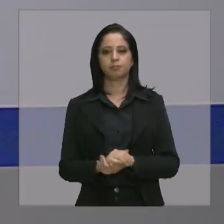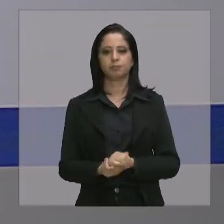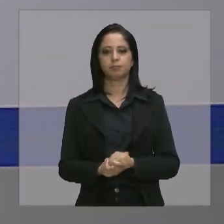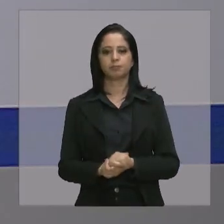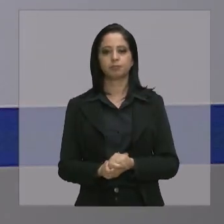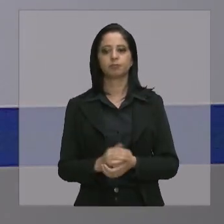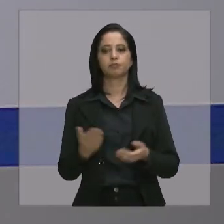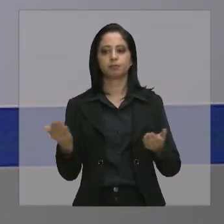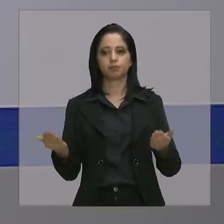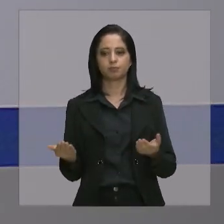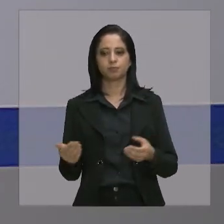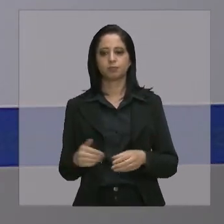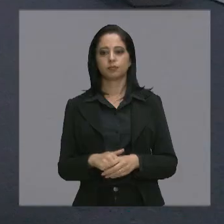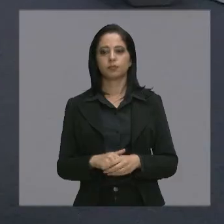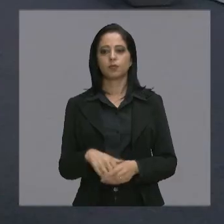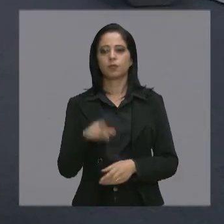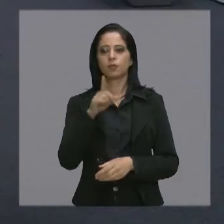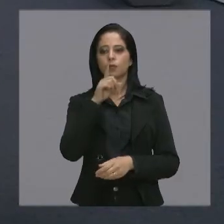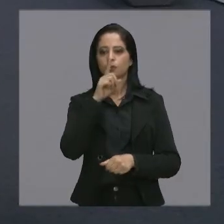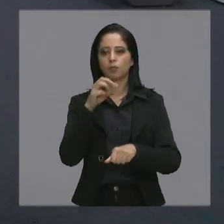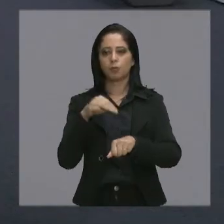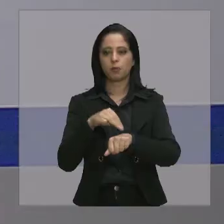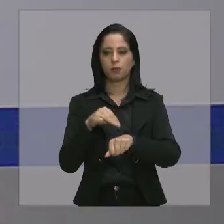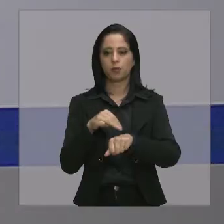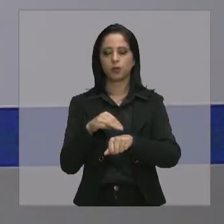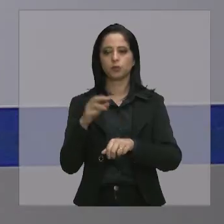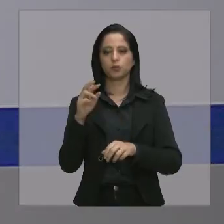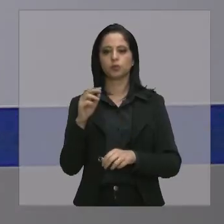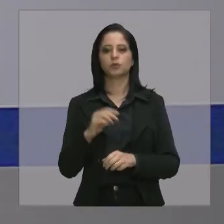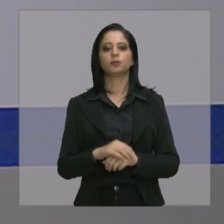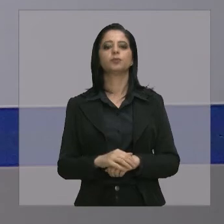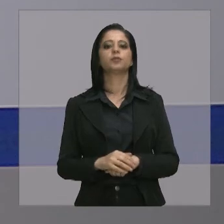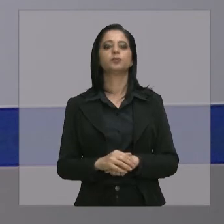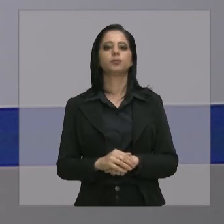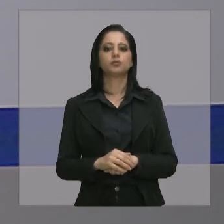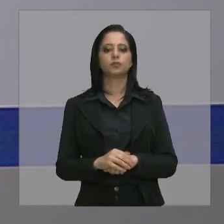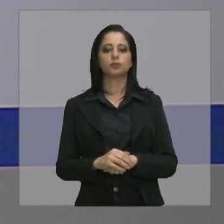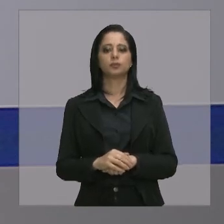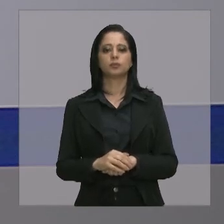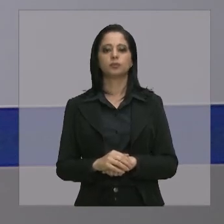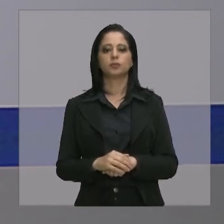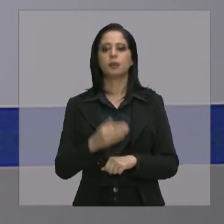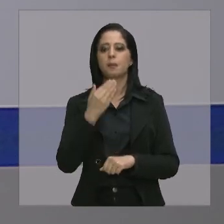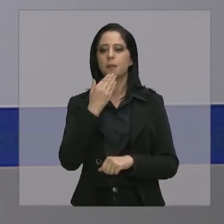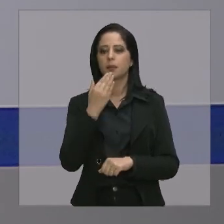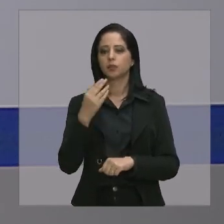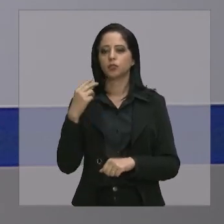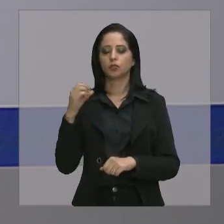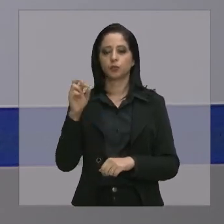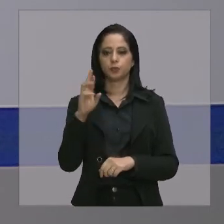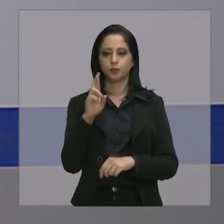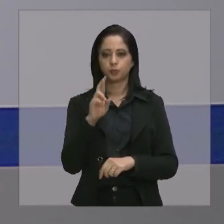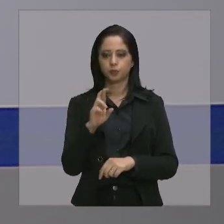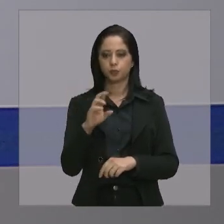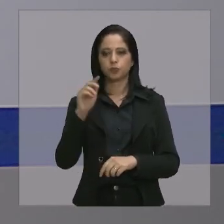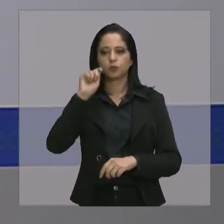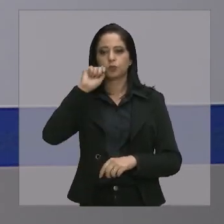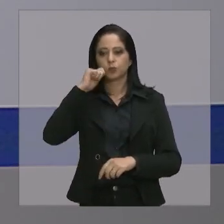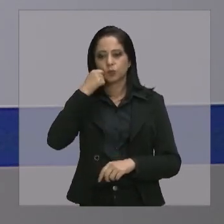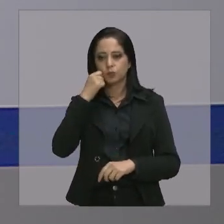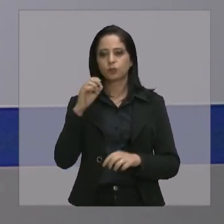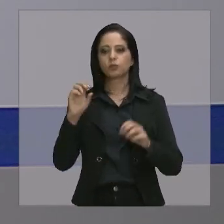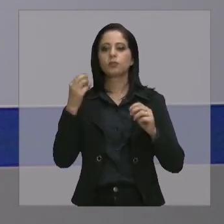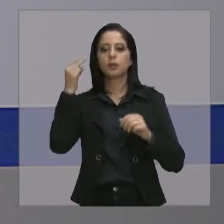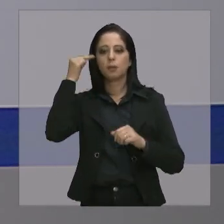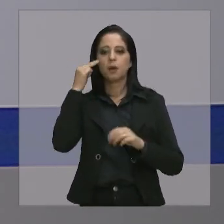Passaremos, então, agora a um minuto de silêncio, a pedido dos vereadores Robertinho da Padaria, Marcão da